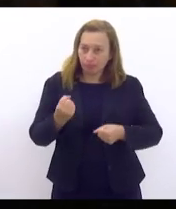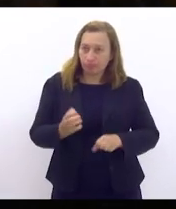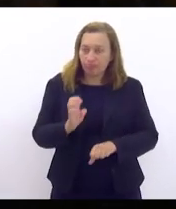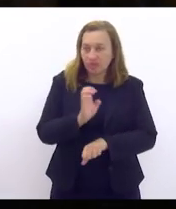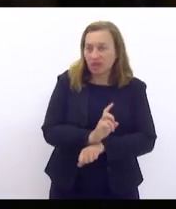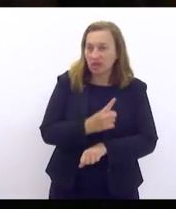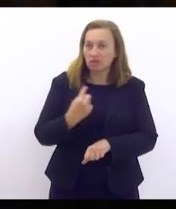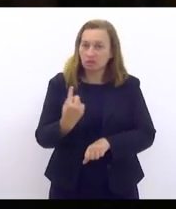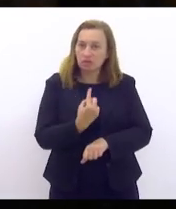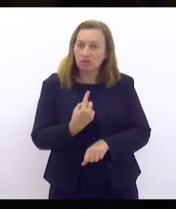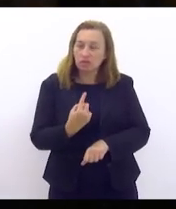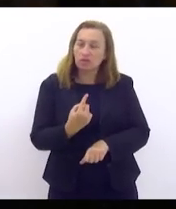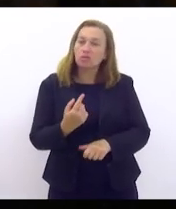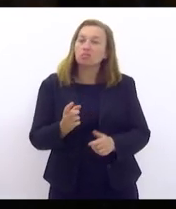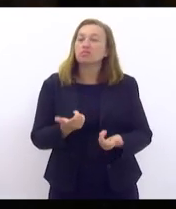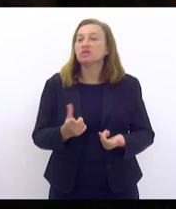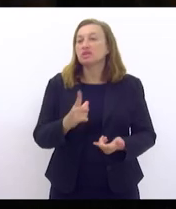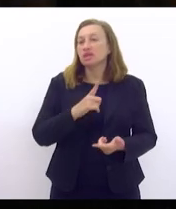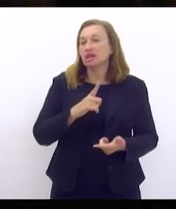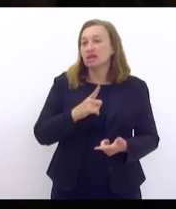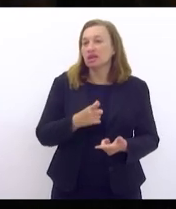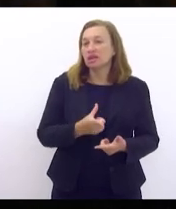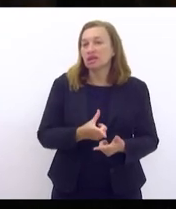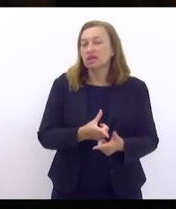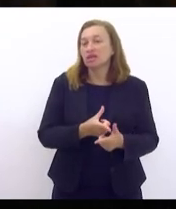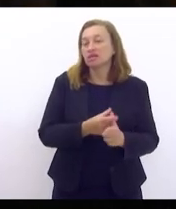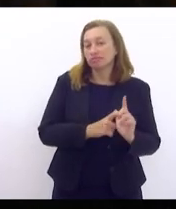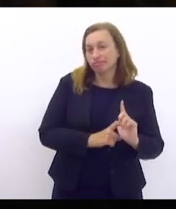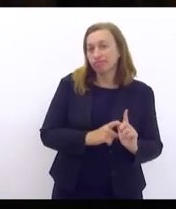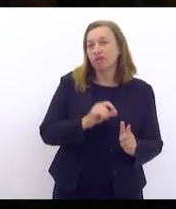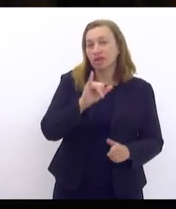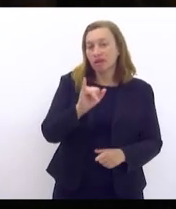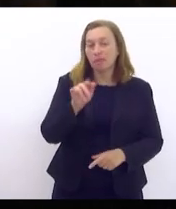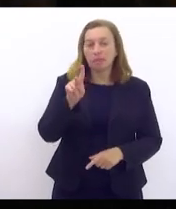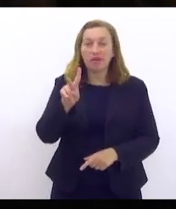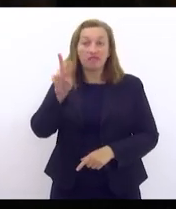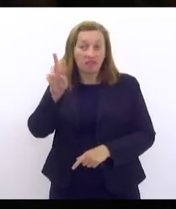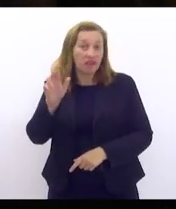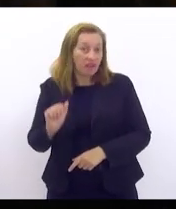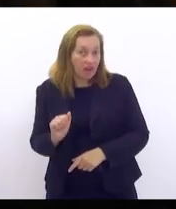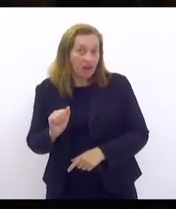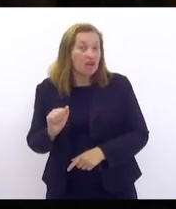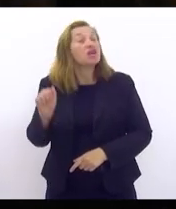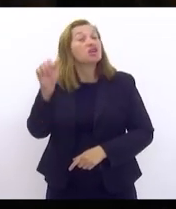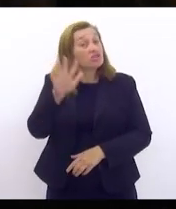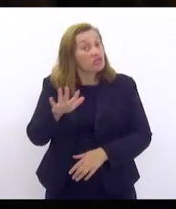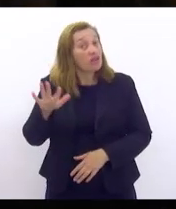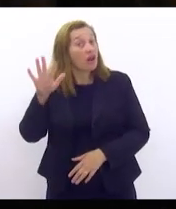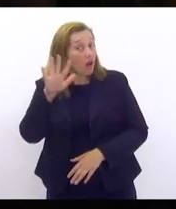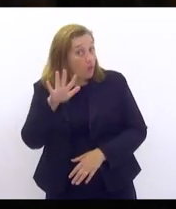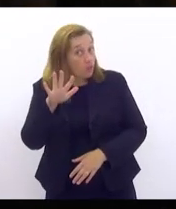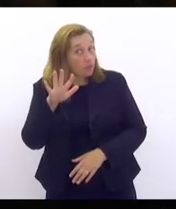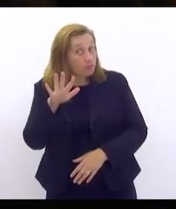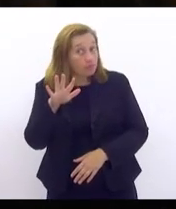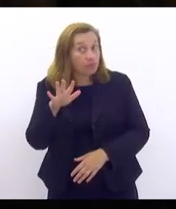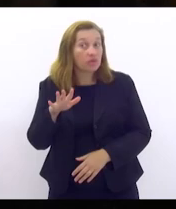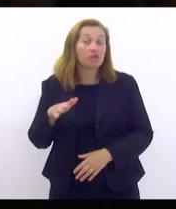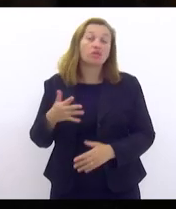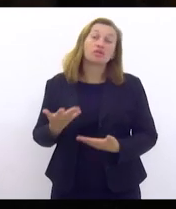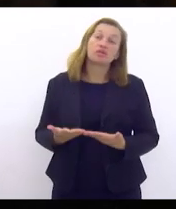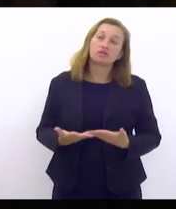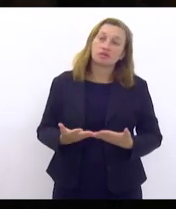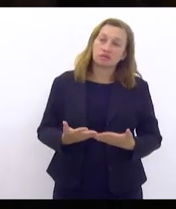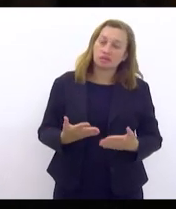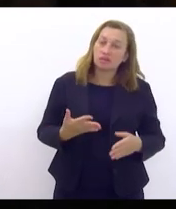possui débitos com o IPVA que em geral vão parar